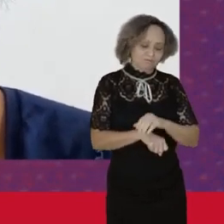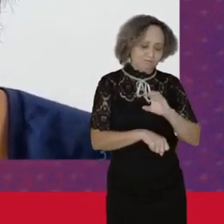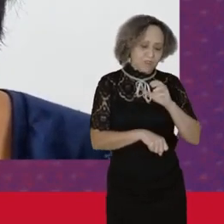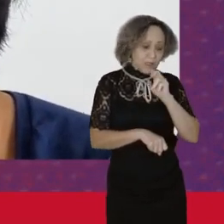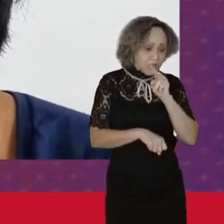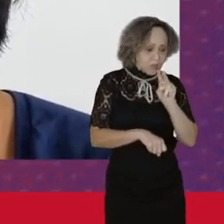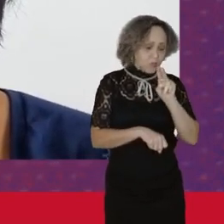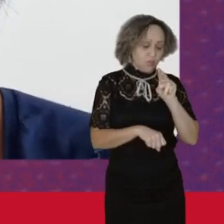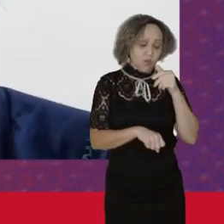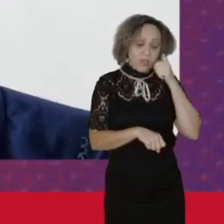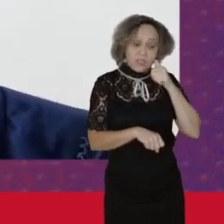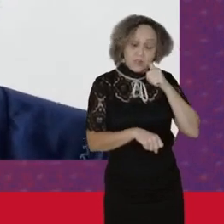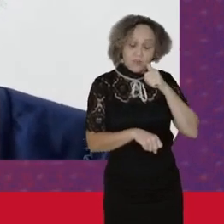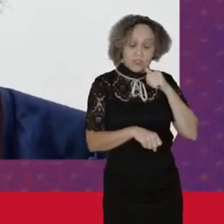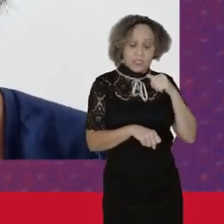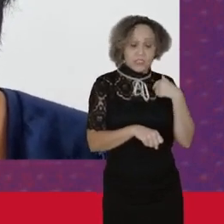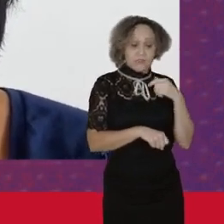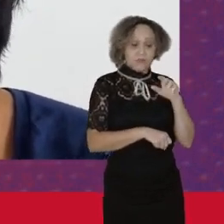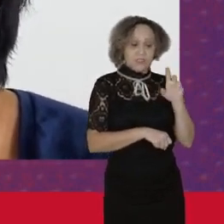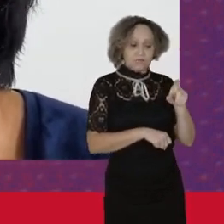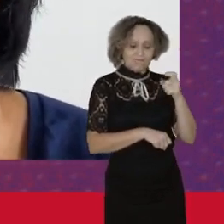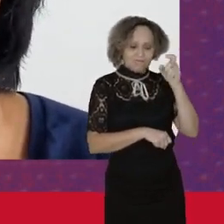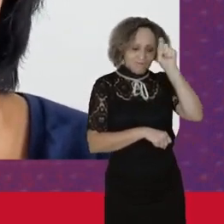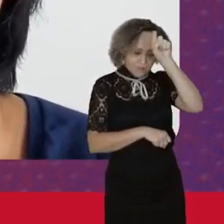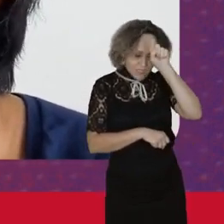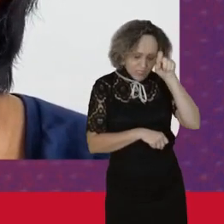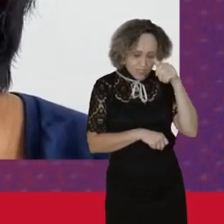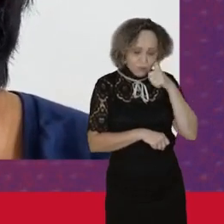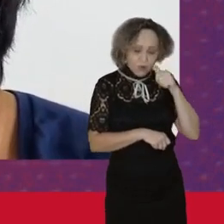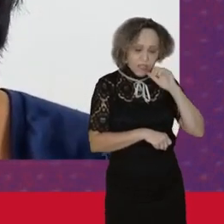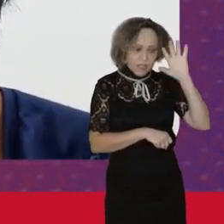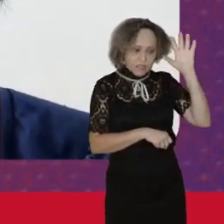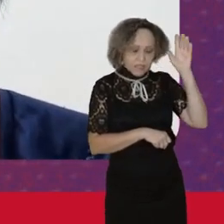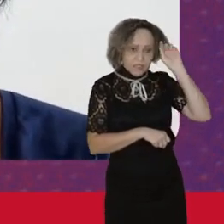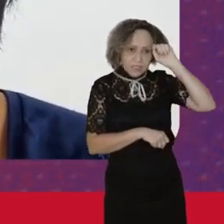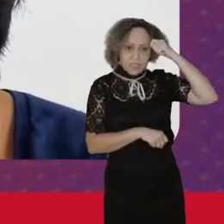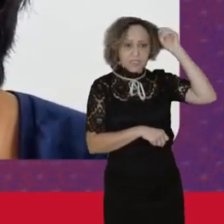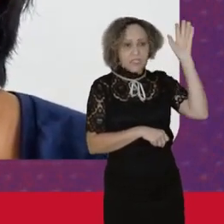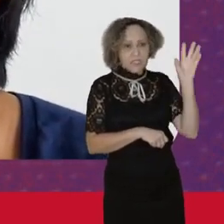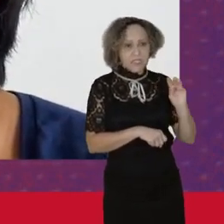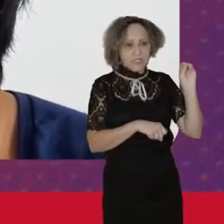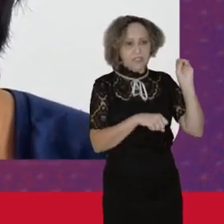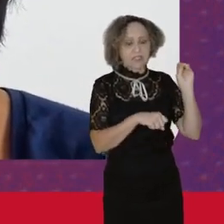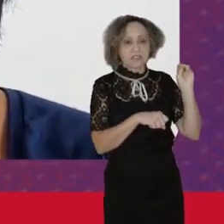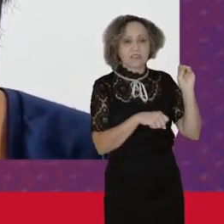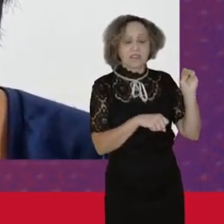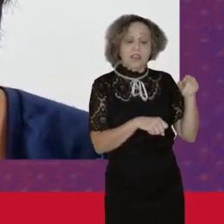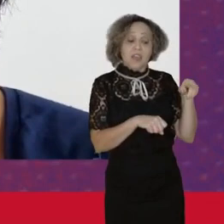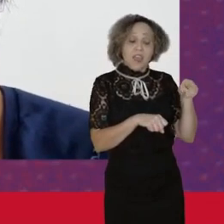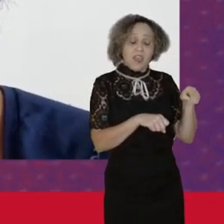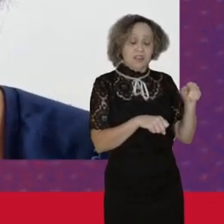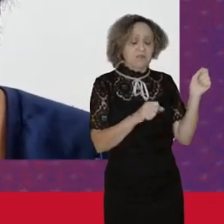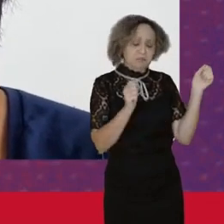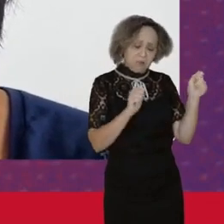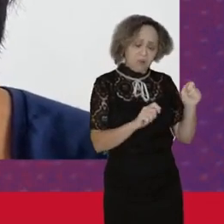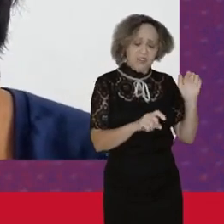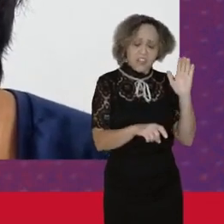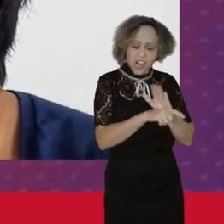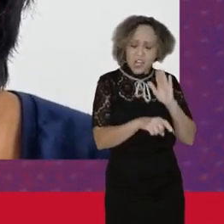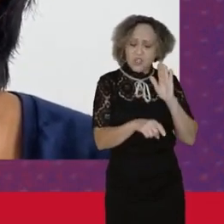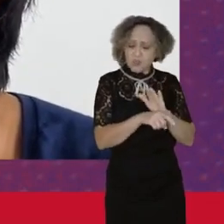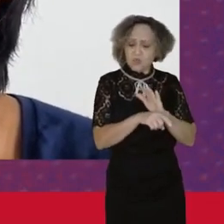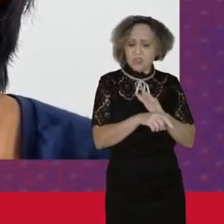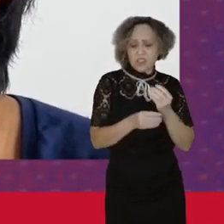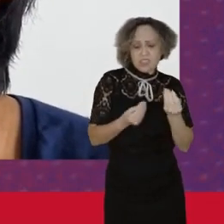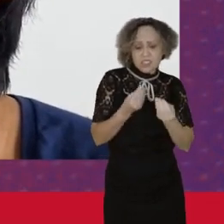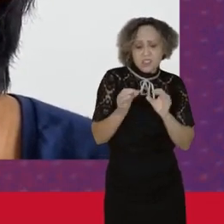mulheres quilombolas, porque elas têm uma contribuição muito grande a dar tanto do ponto de vista organizativo, mas também do